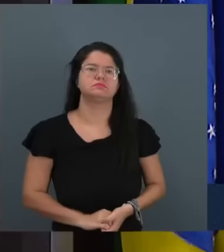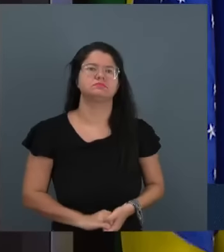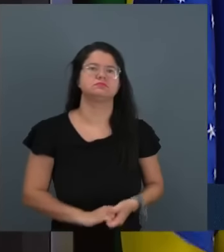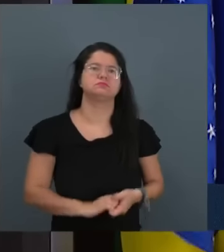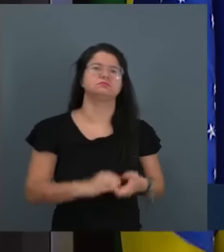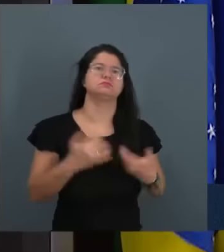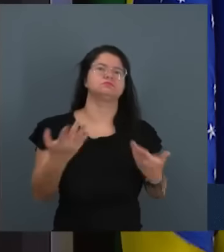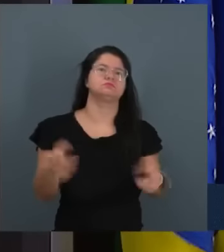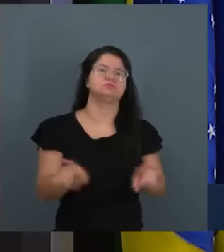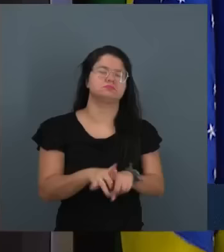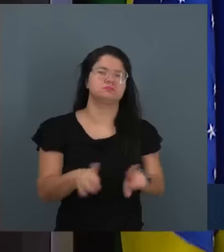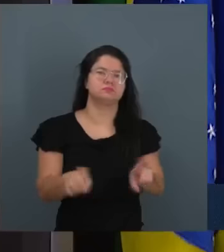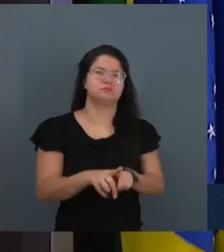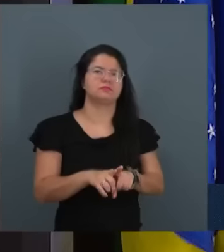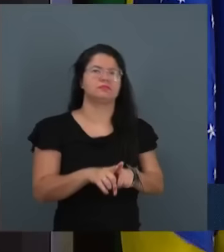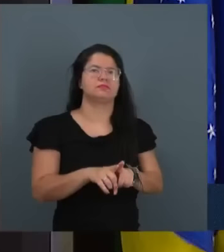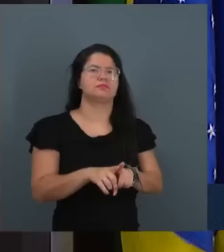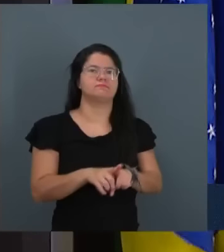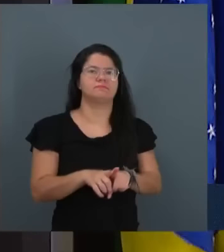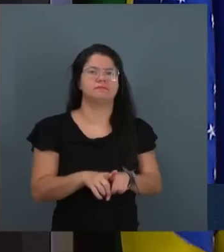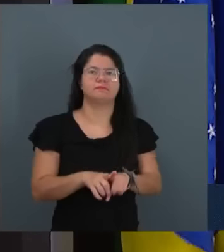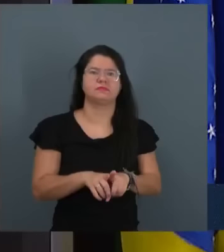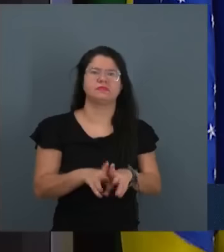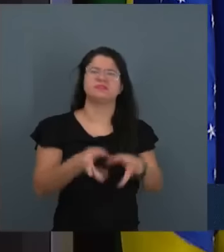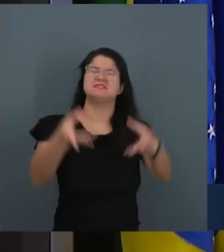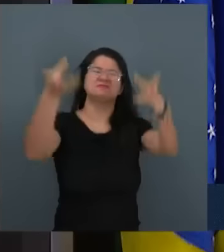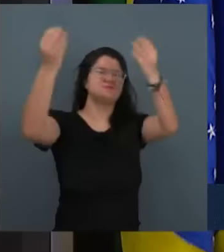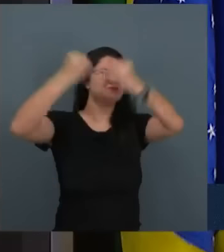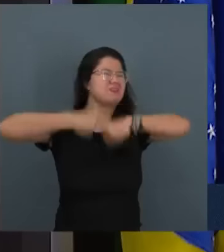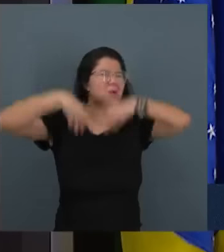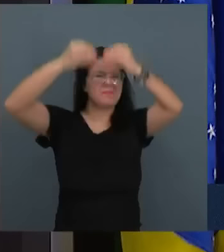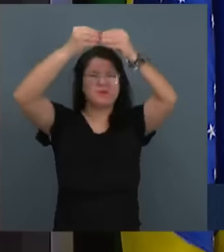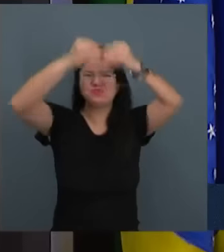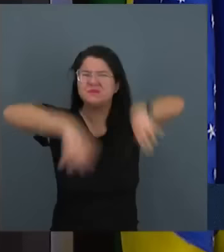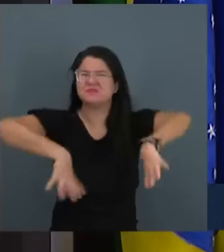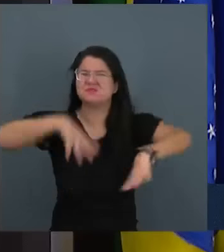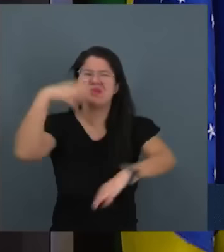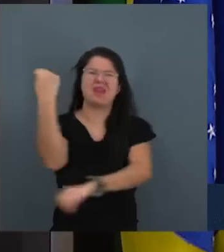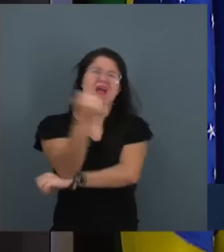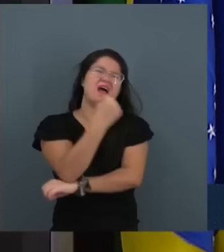Correios e Telégrafos dando um prejuízo como jamais visto,